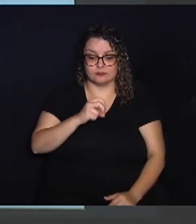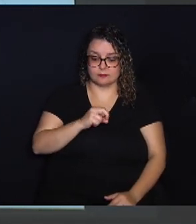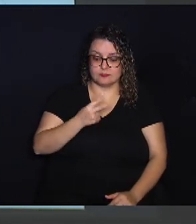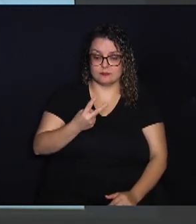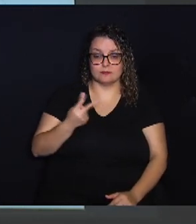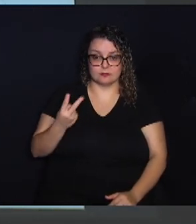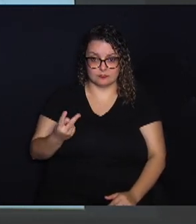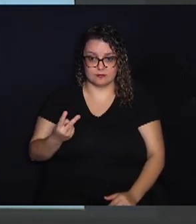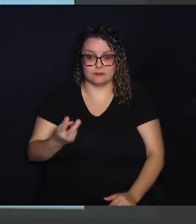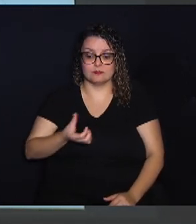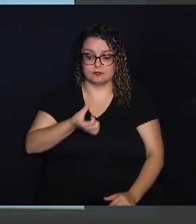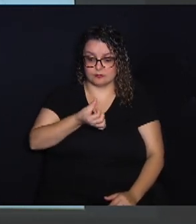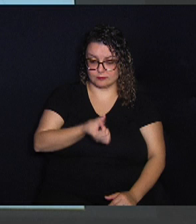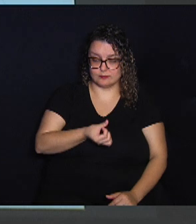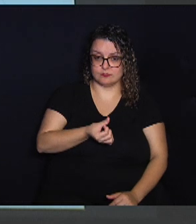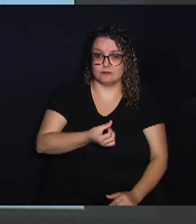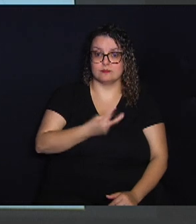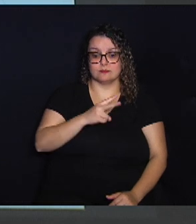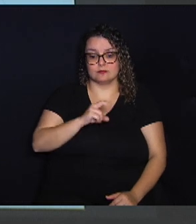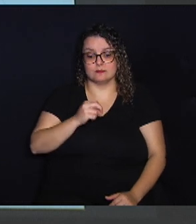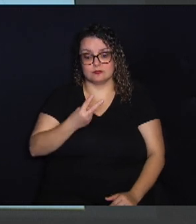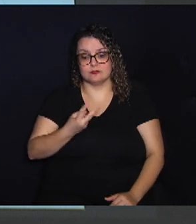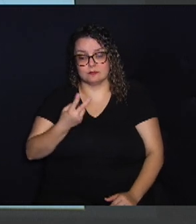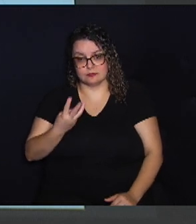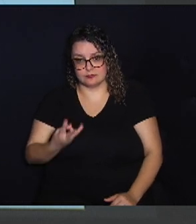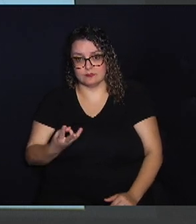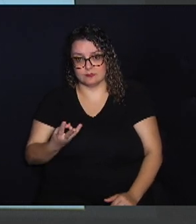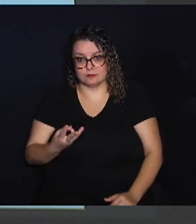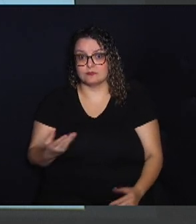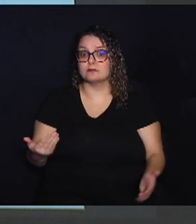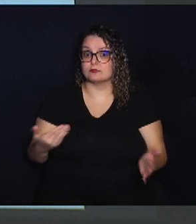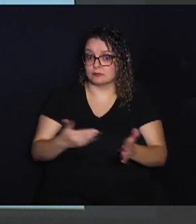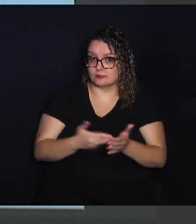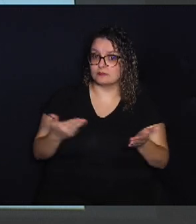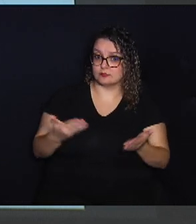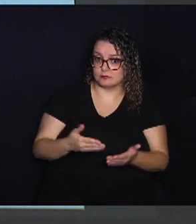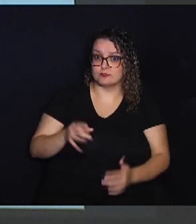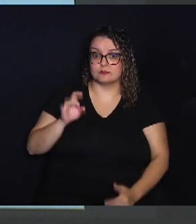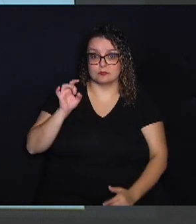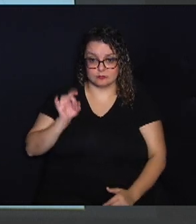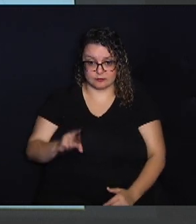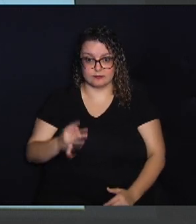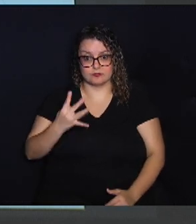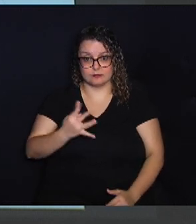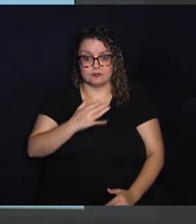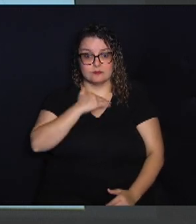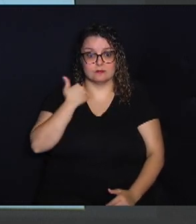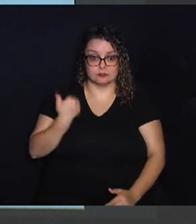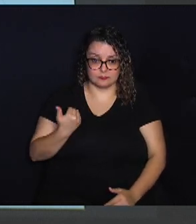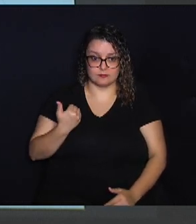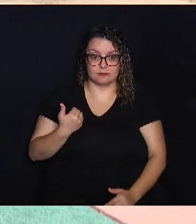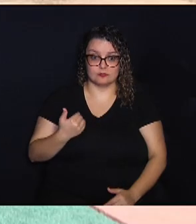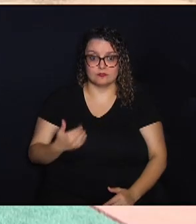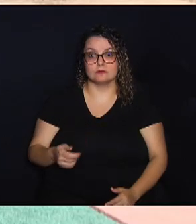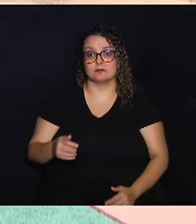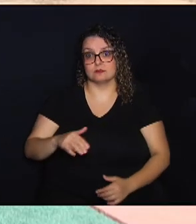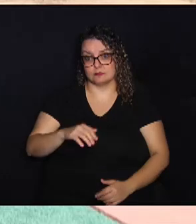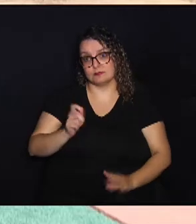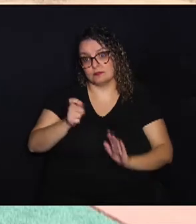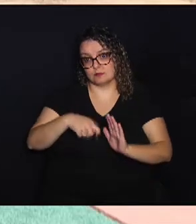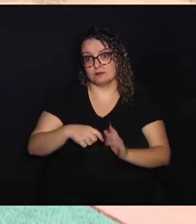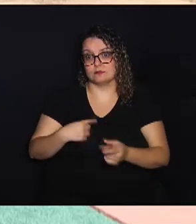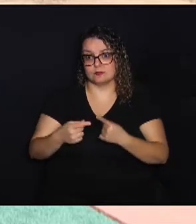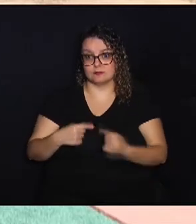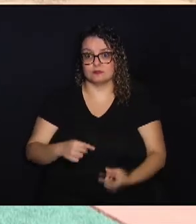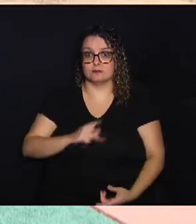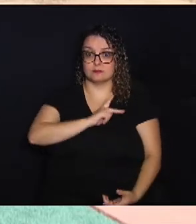2022, 6 em 2023. Até hoje, foram apenas 4 mortes registradas na via. Segundo o